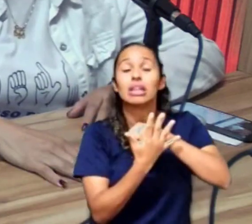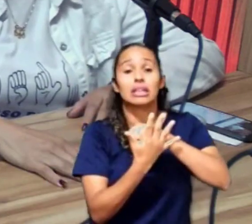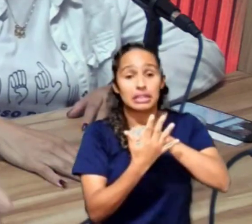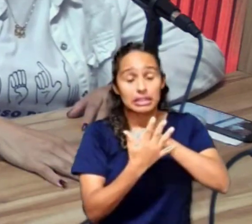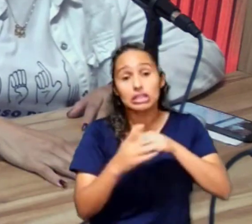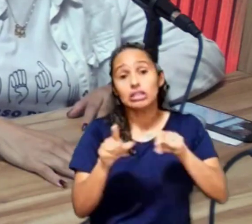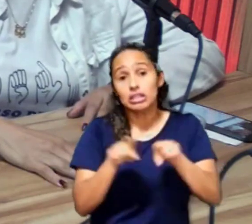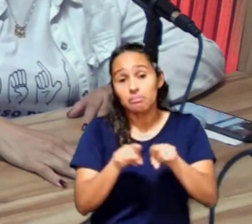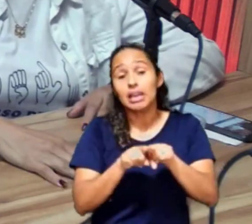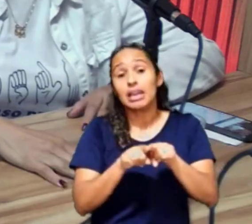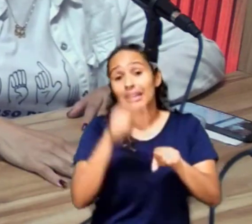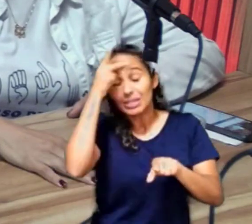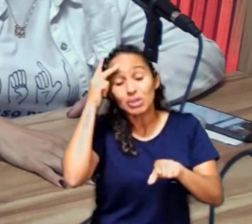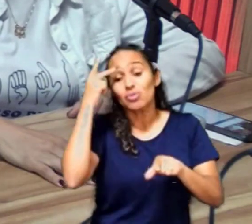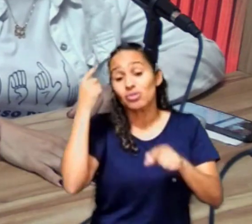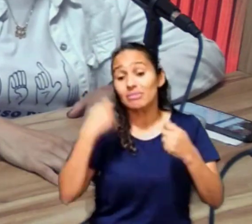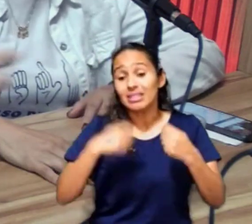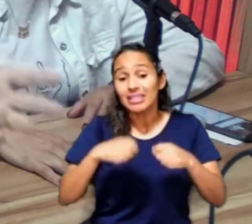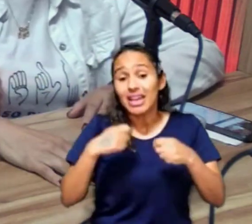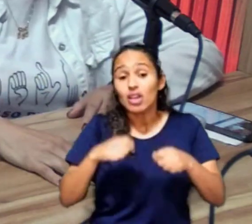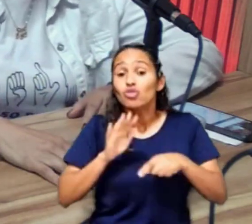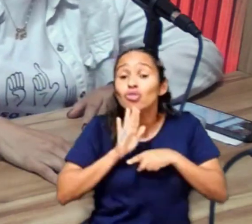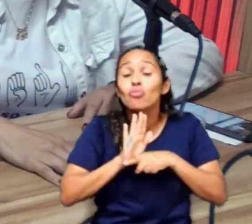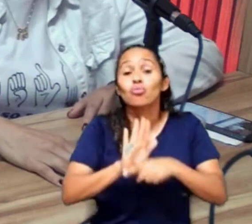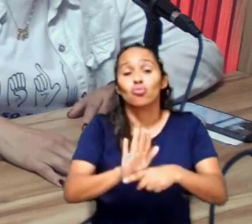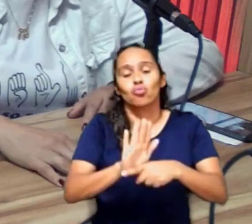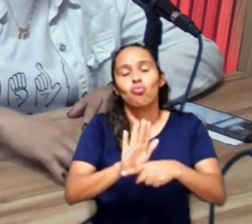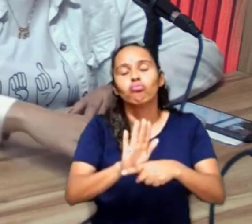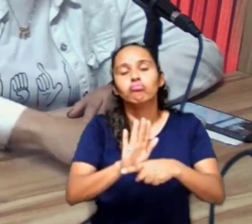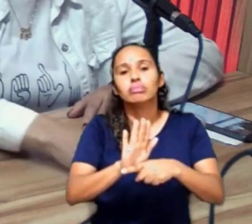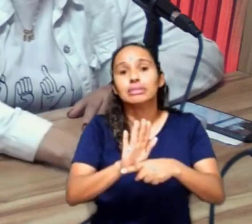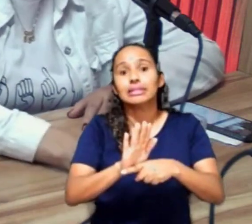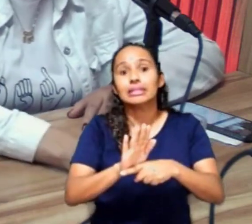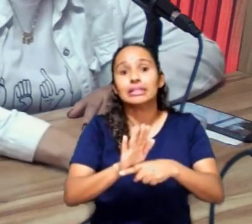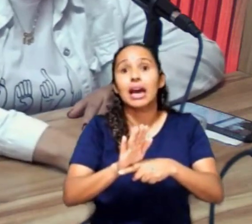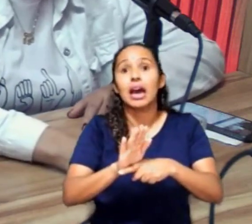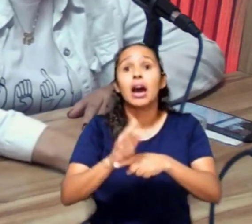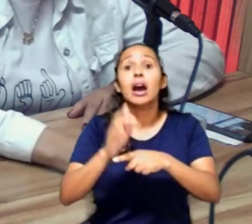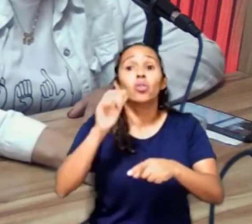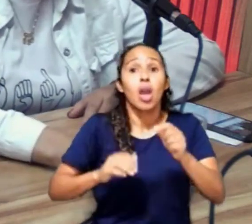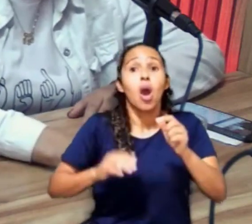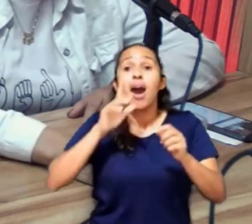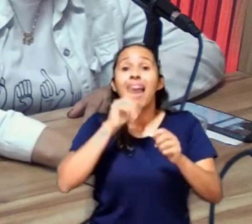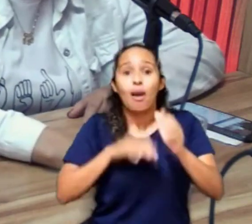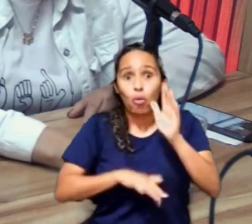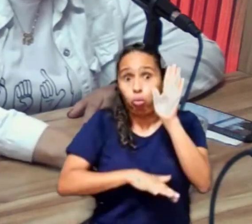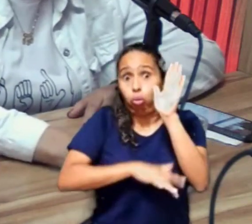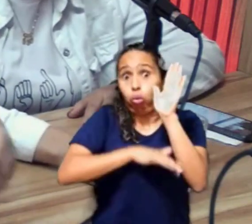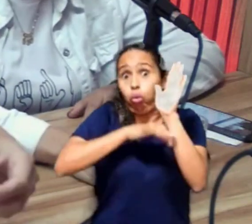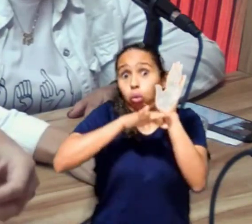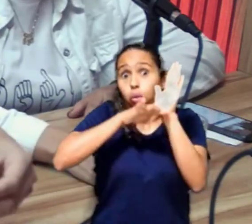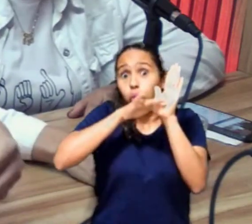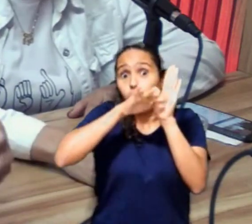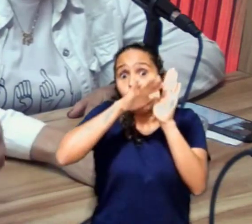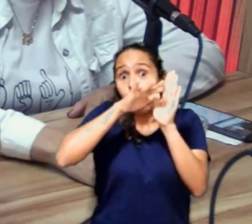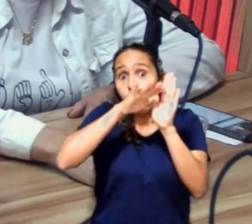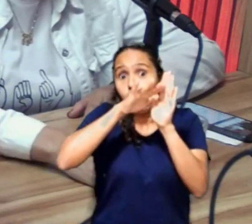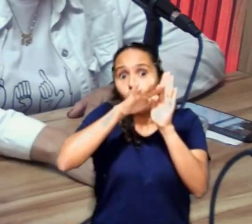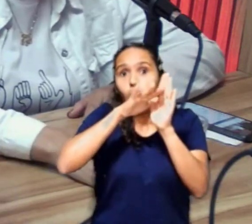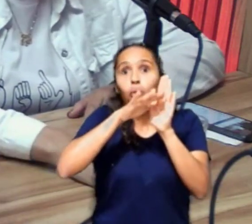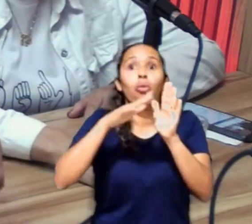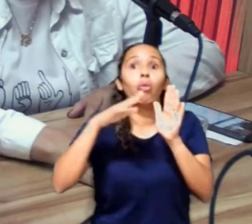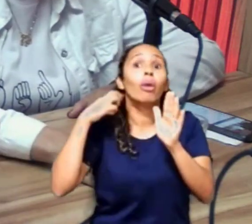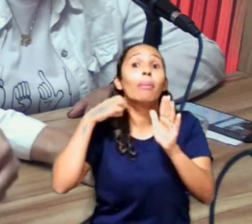ser socorridos, a enchente que teve em Minas Gerais, né? A necessidade